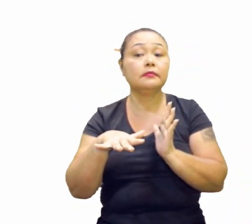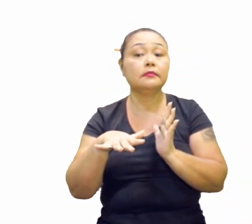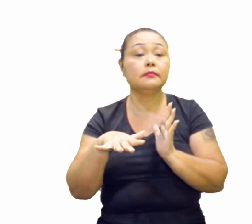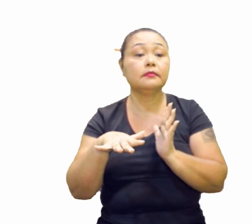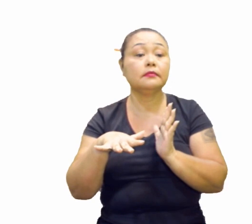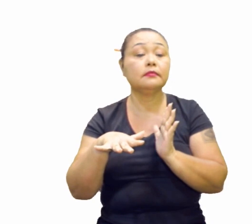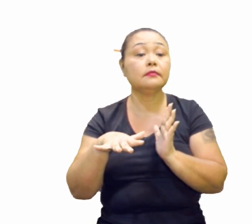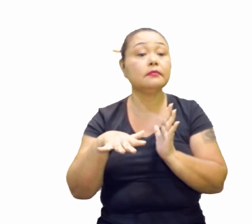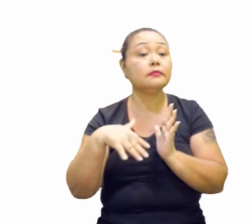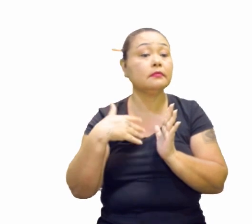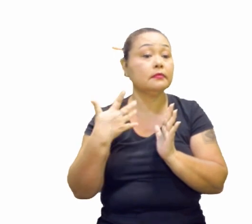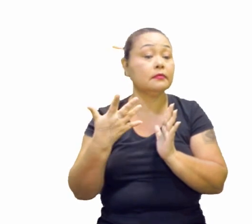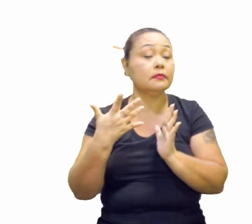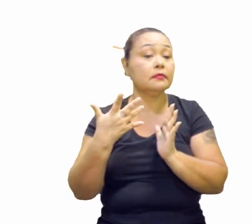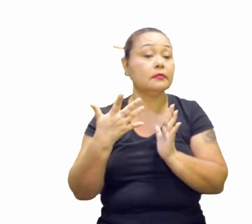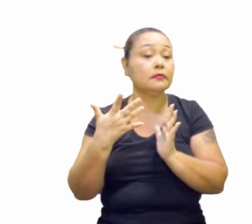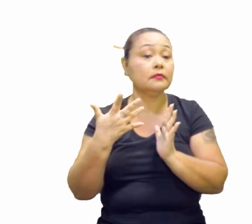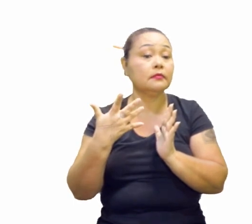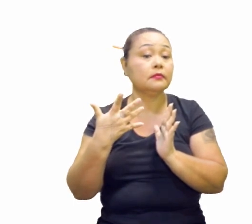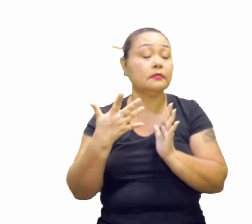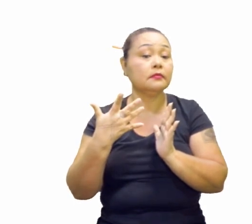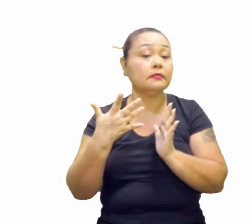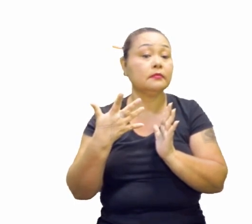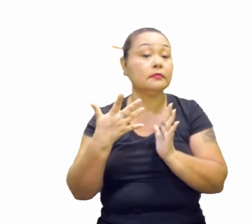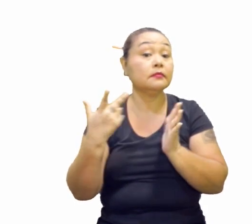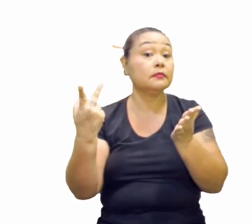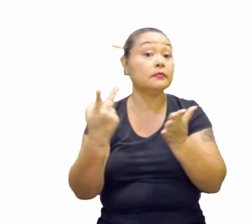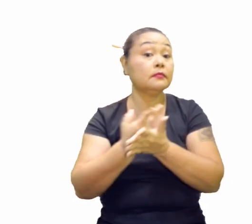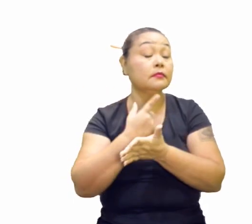Nisso, o que vai acontecer?